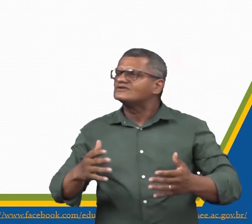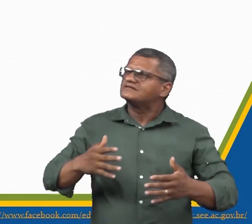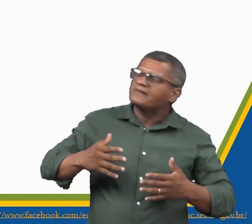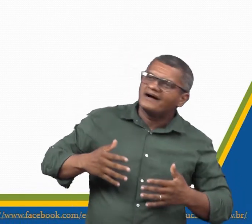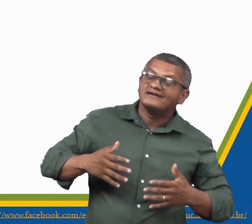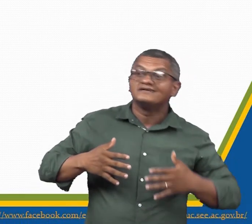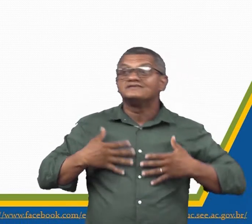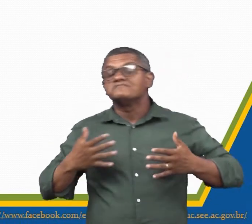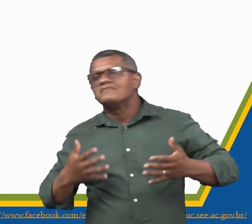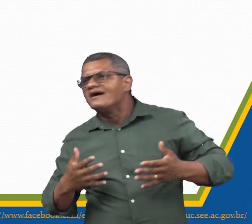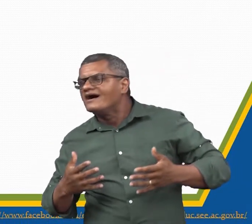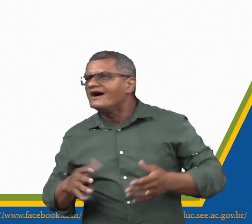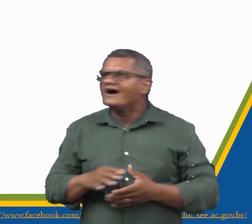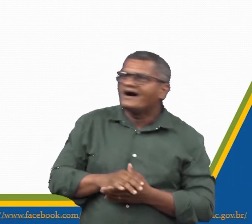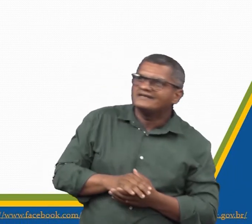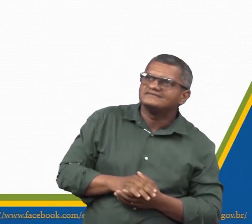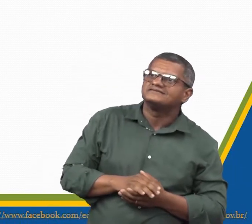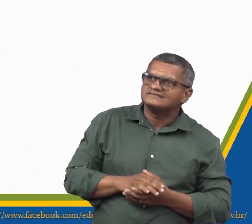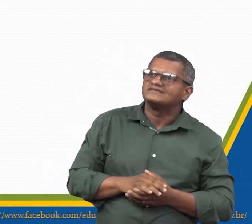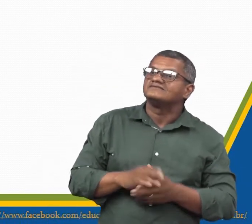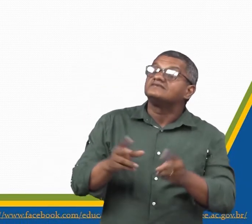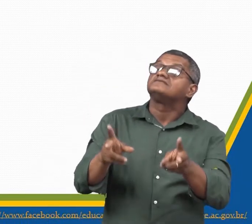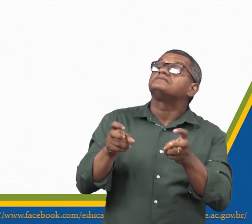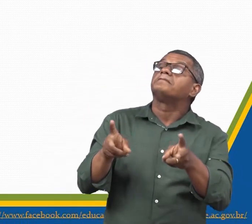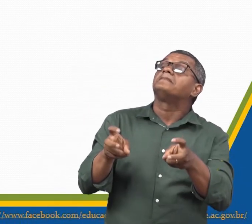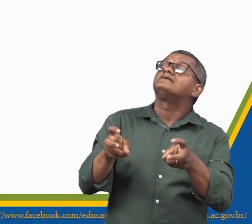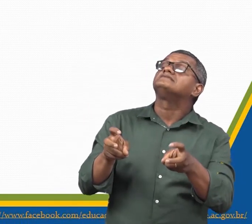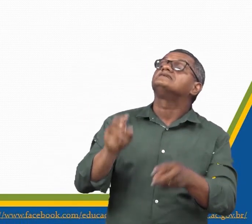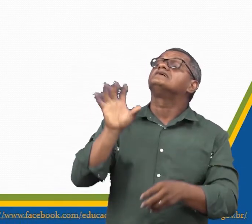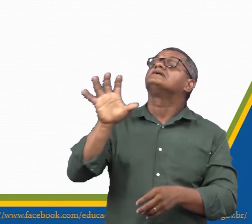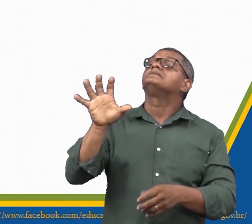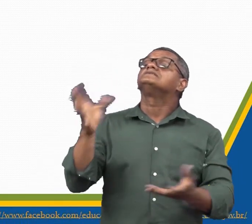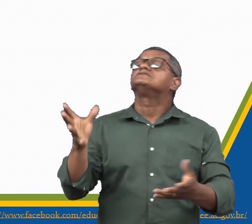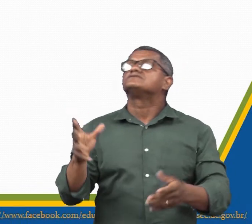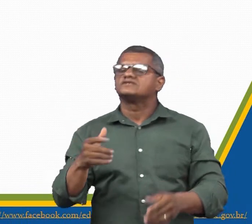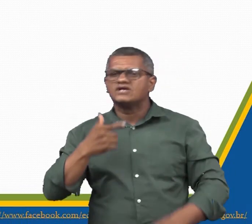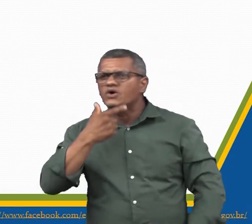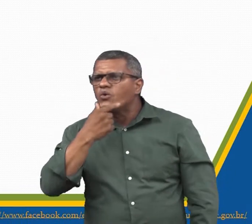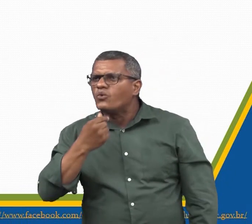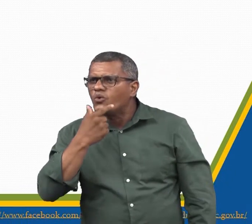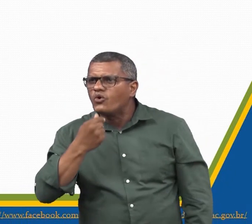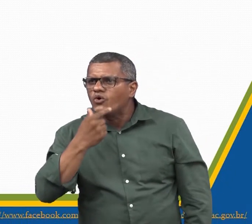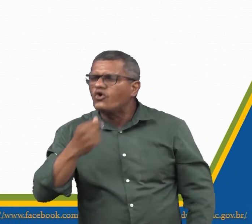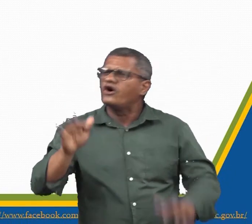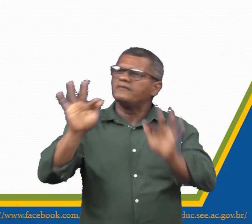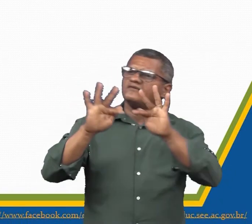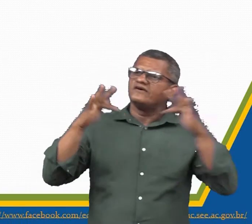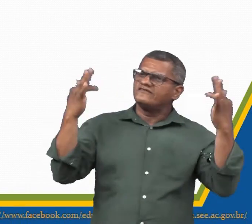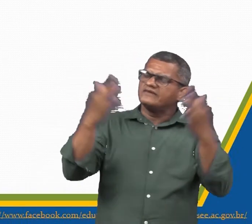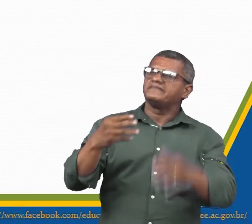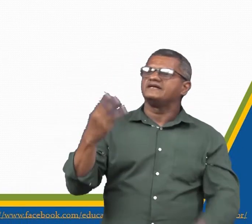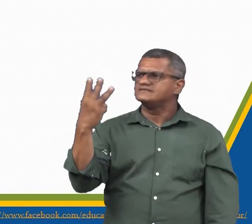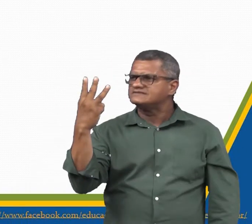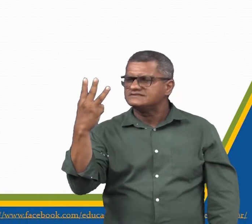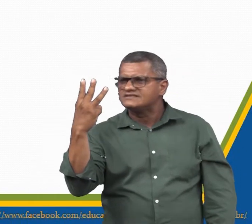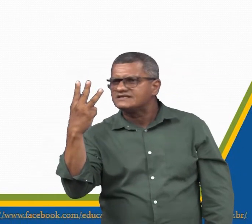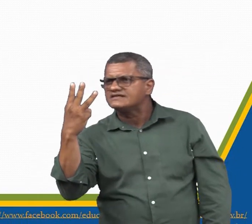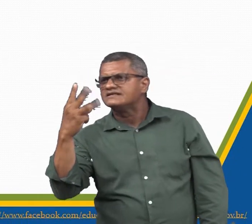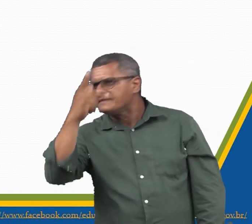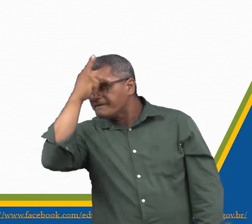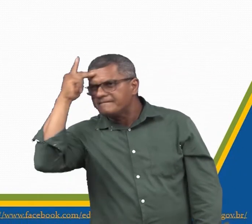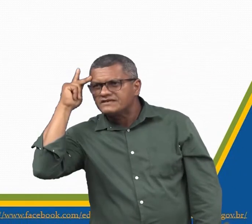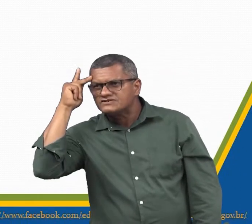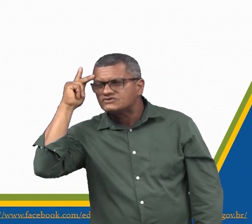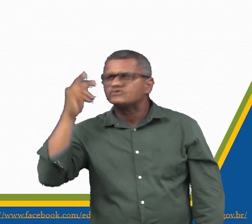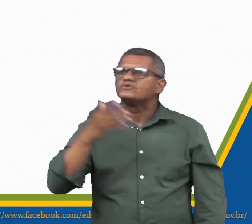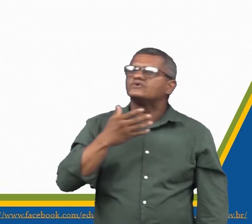uma coisa bem irônica, e aí a gente percebe assim, né? Tem um homem, né? Uma família, 3 pessoas, né?